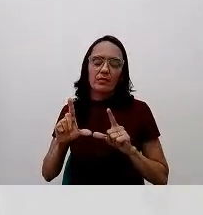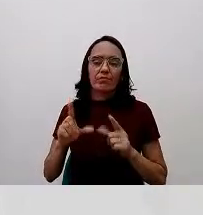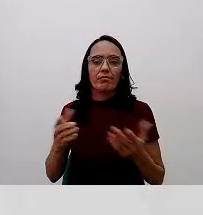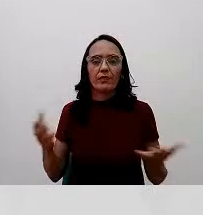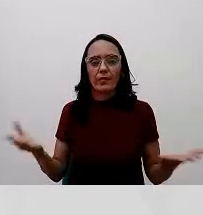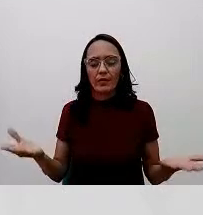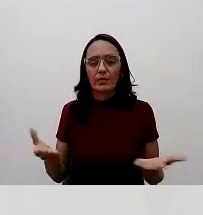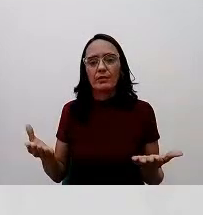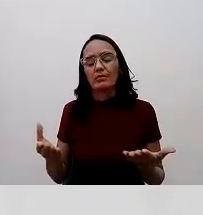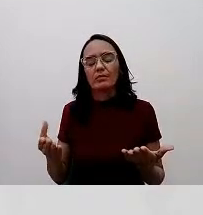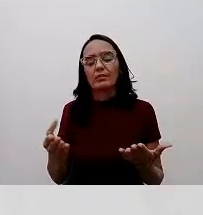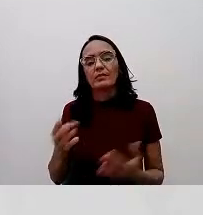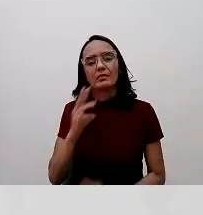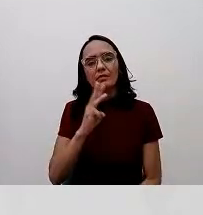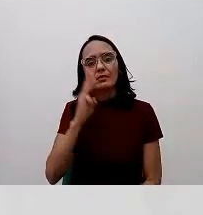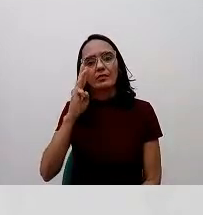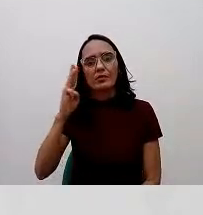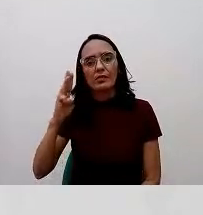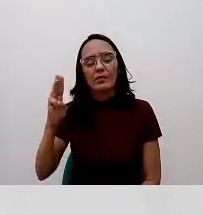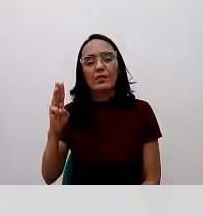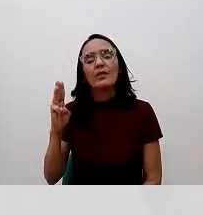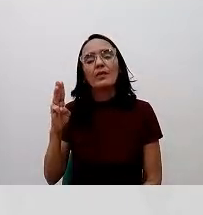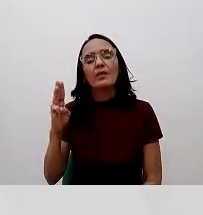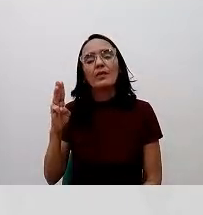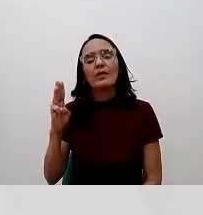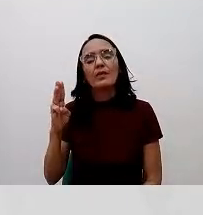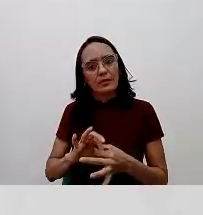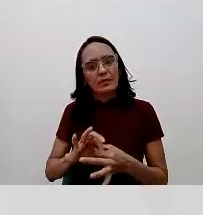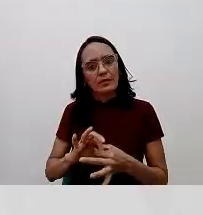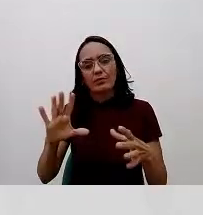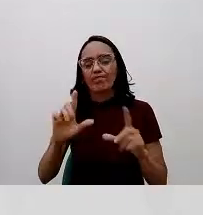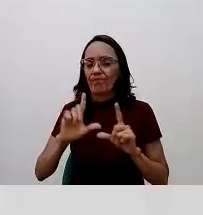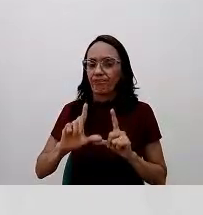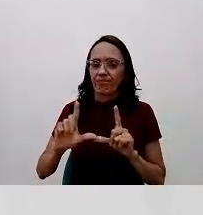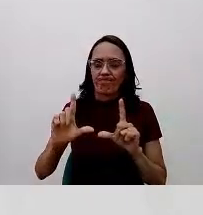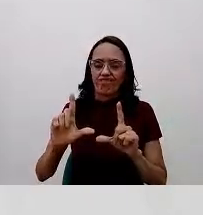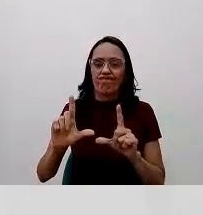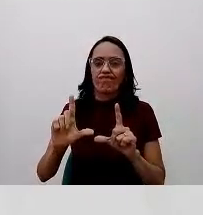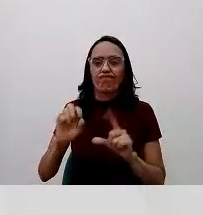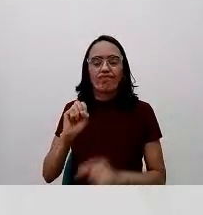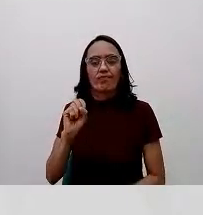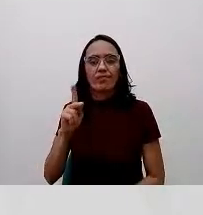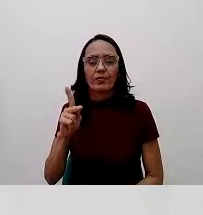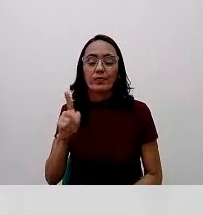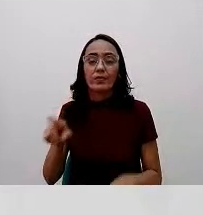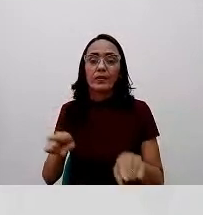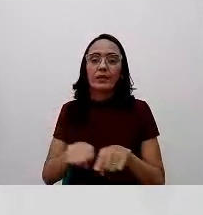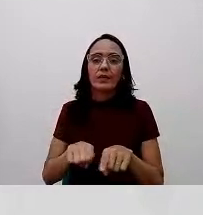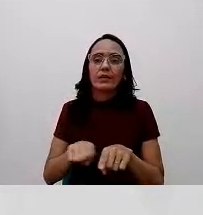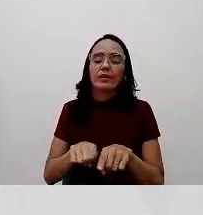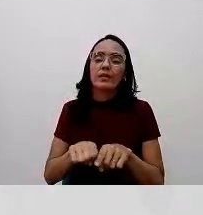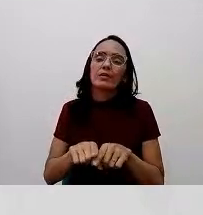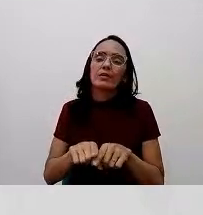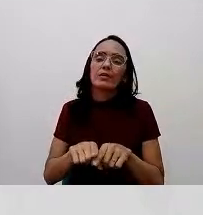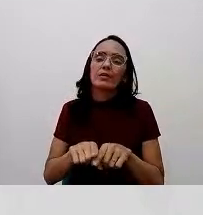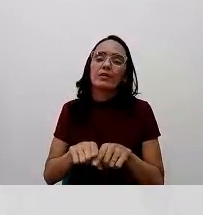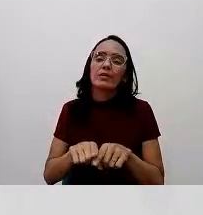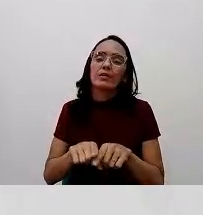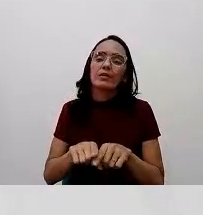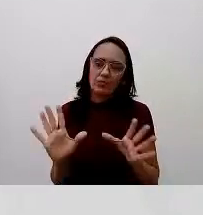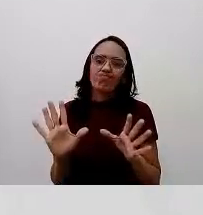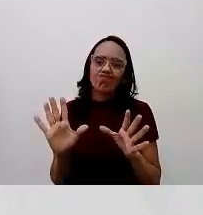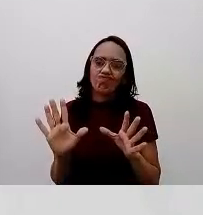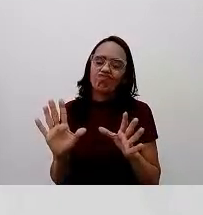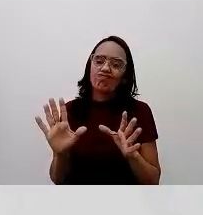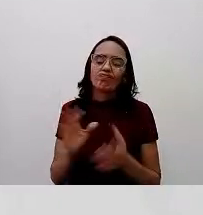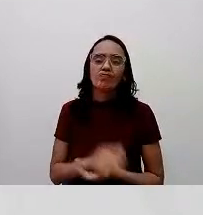Event 3, assim que estiver disponível, tá? E aí, esse login, ele vai ficar disponível, né, por bastante tempo. Então, semana que vem a